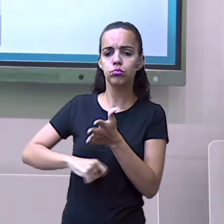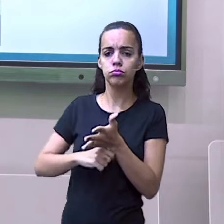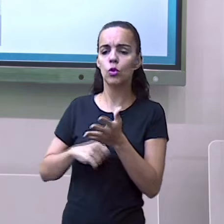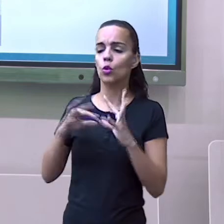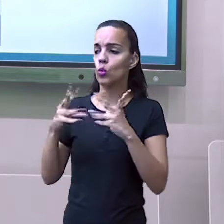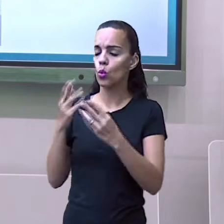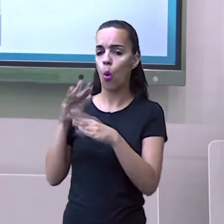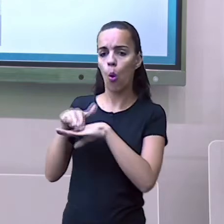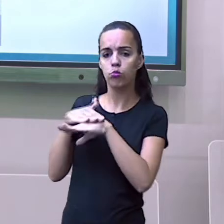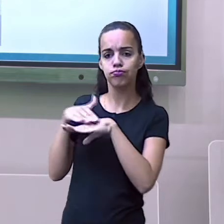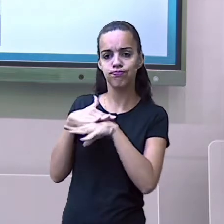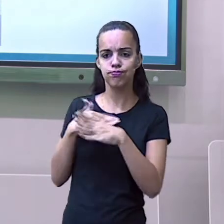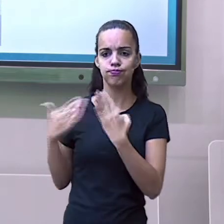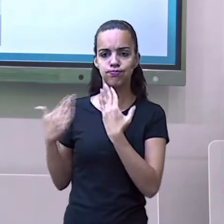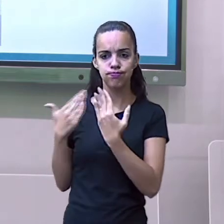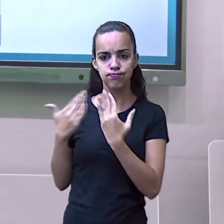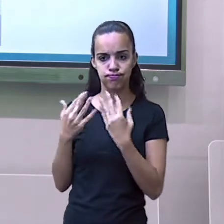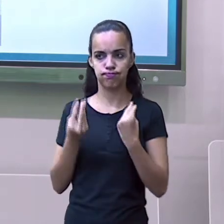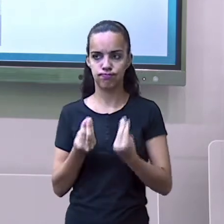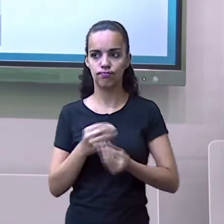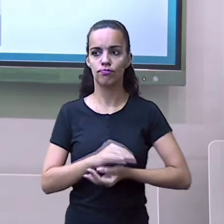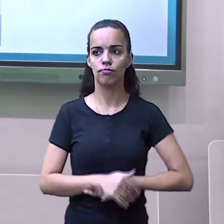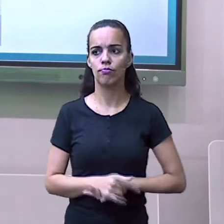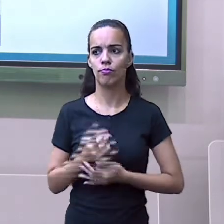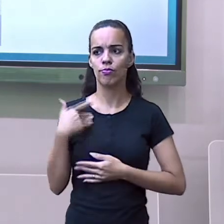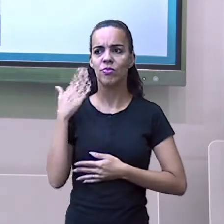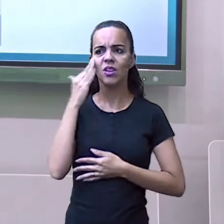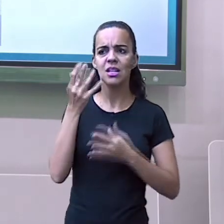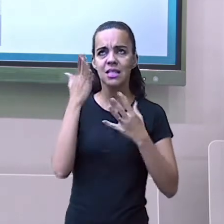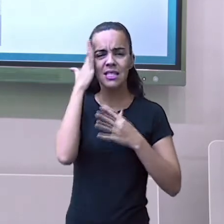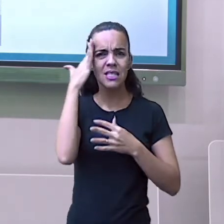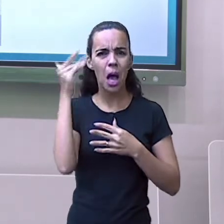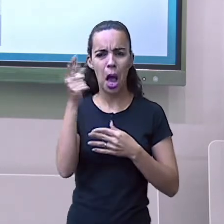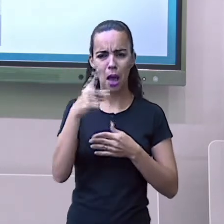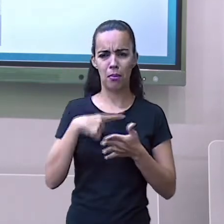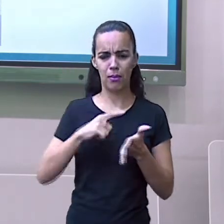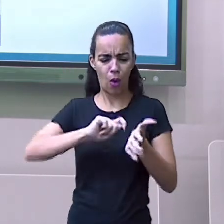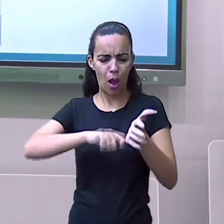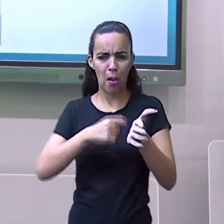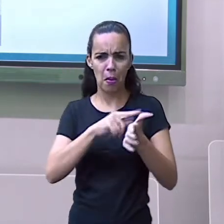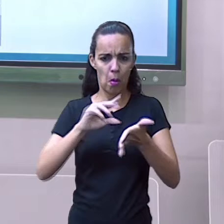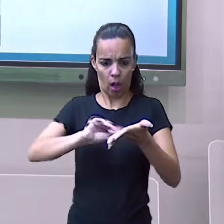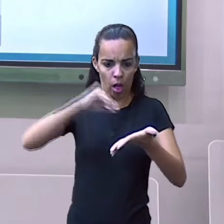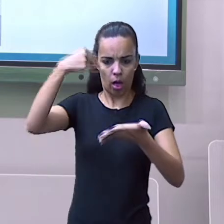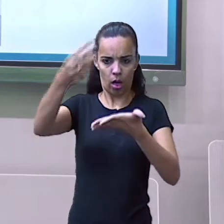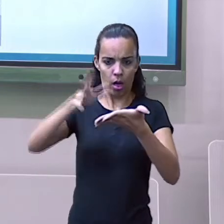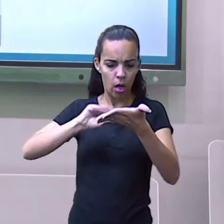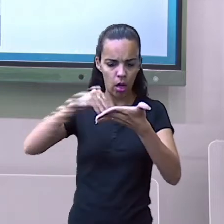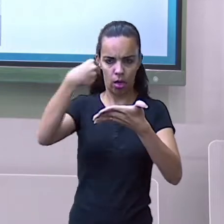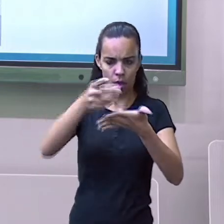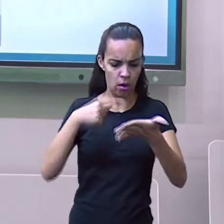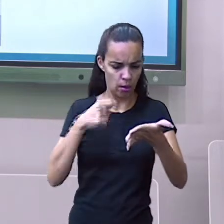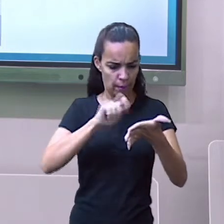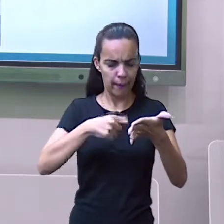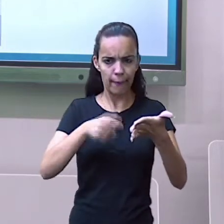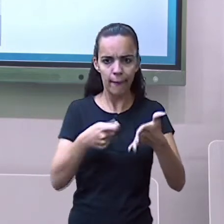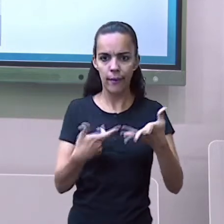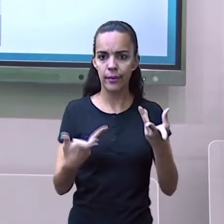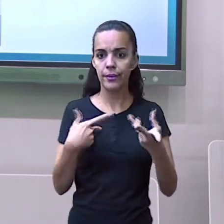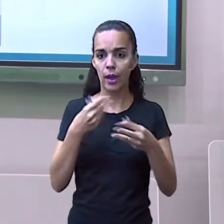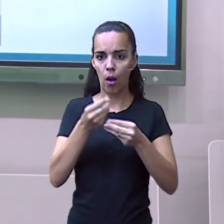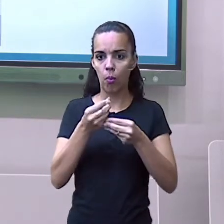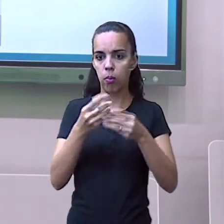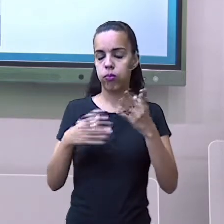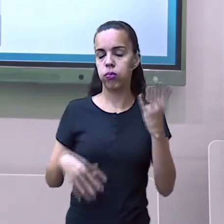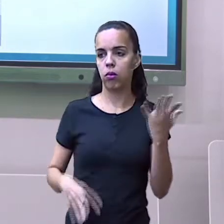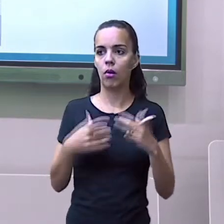que isso quer dizer? Sabe aquele contrato enorme e de difícil compreensão? Geralmente